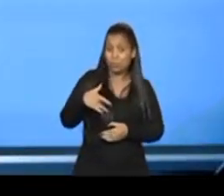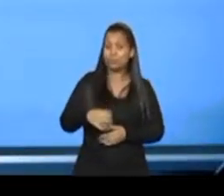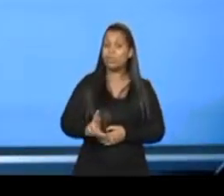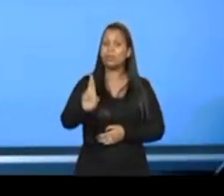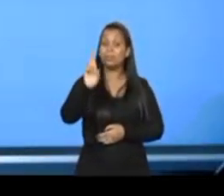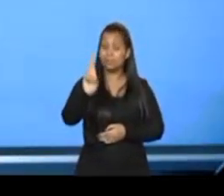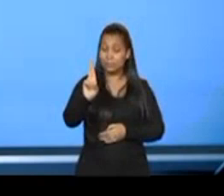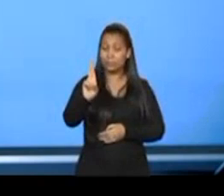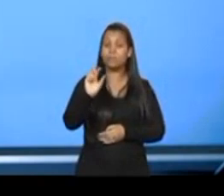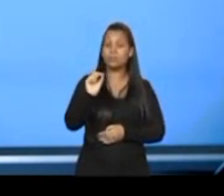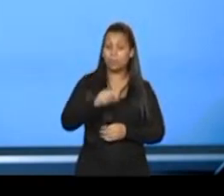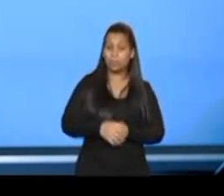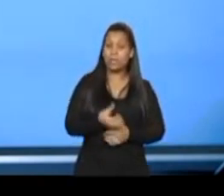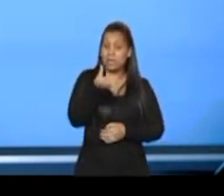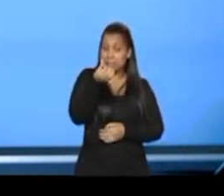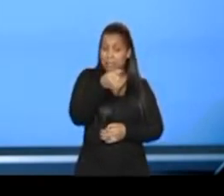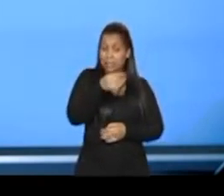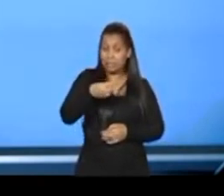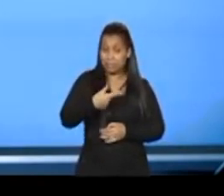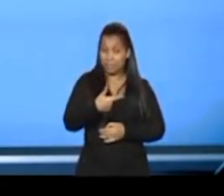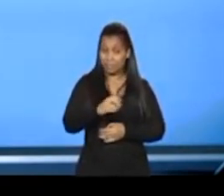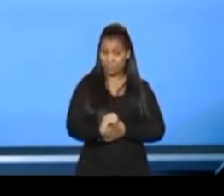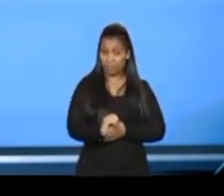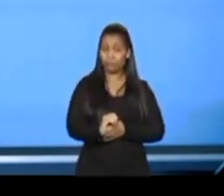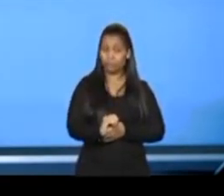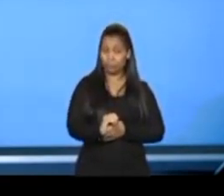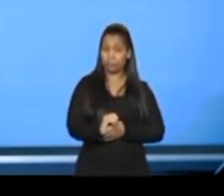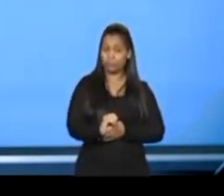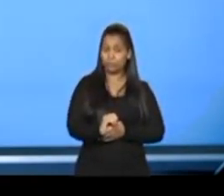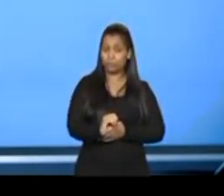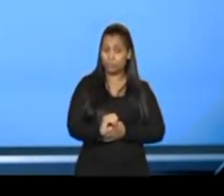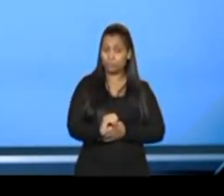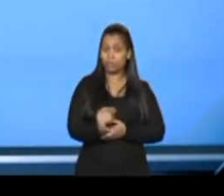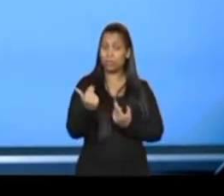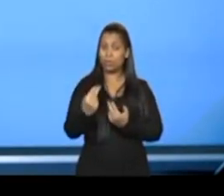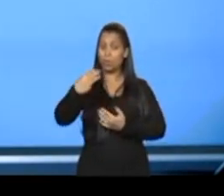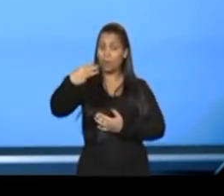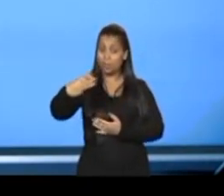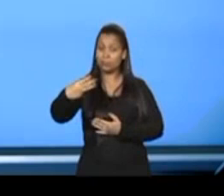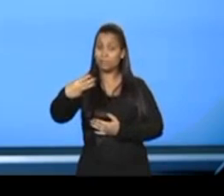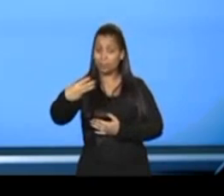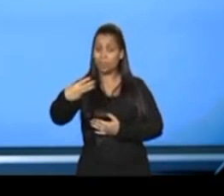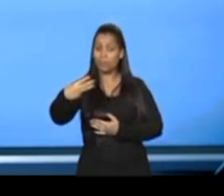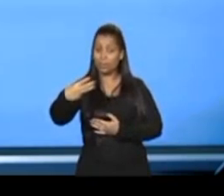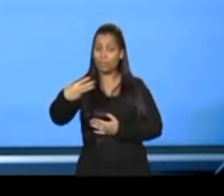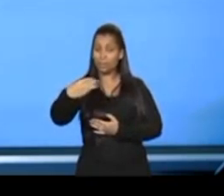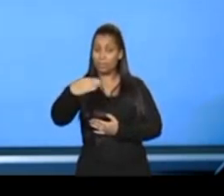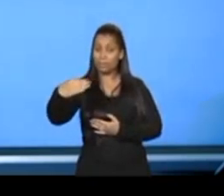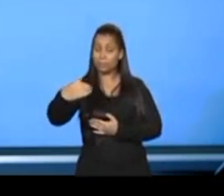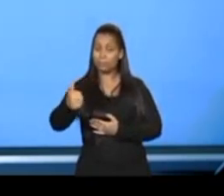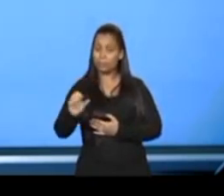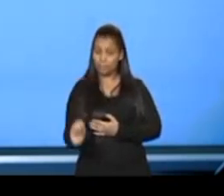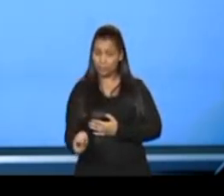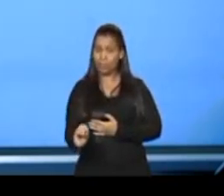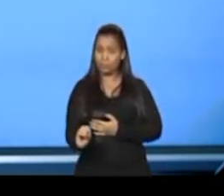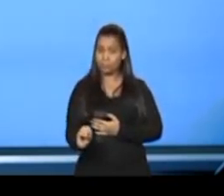a fração 6 vinteavos, equivalente a 3 décimos, pois podemos simplificar tanto em